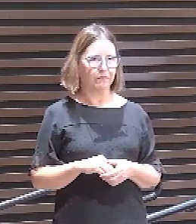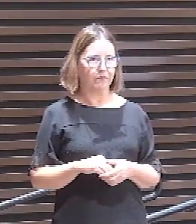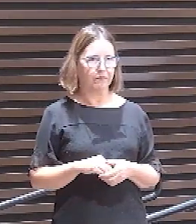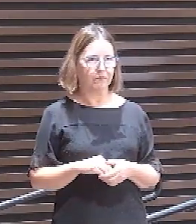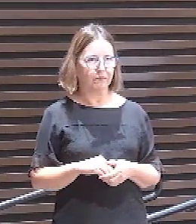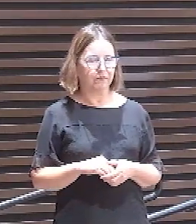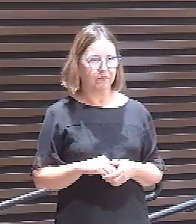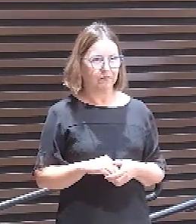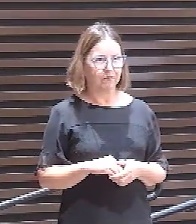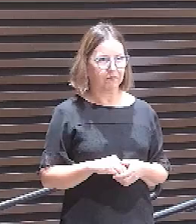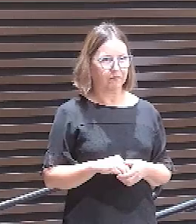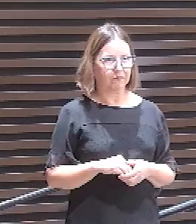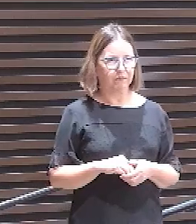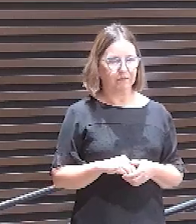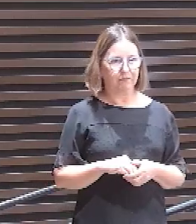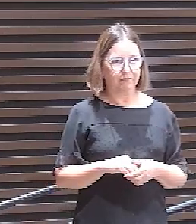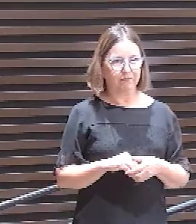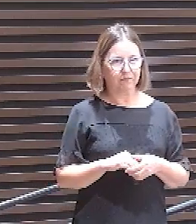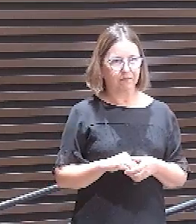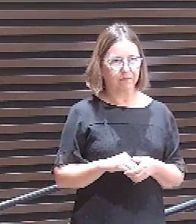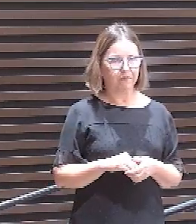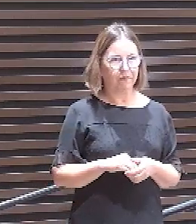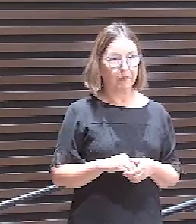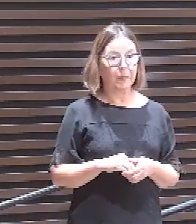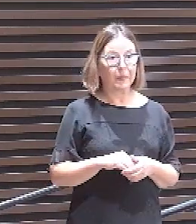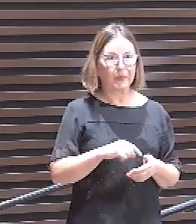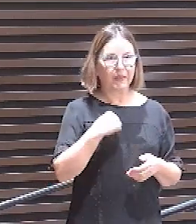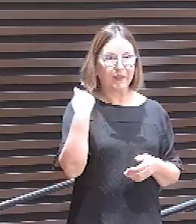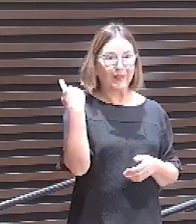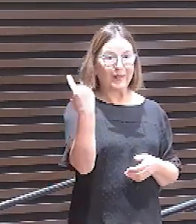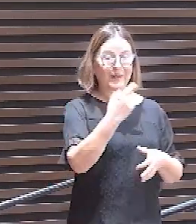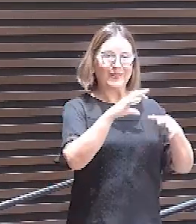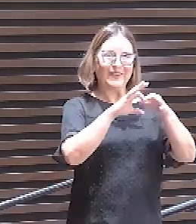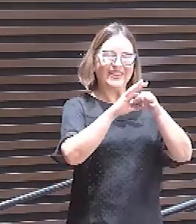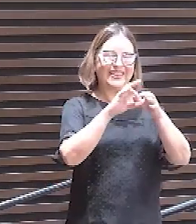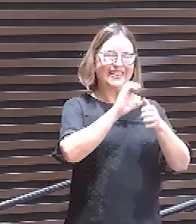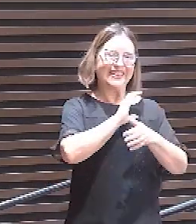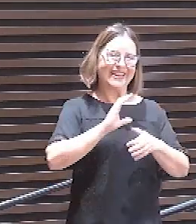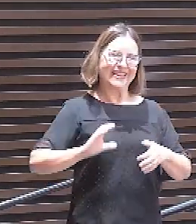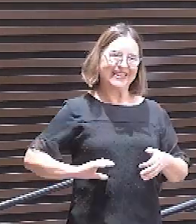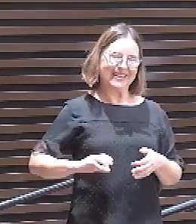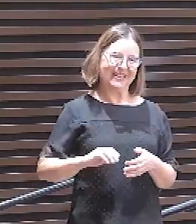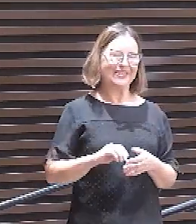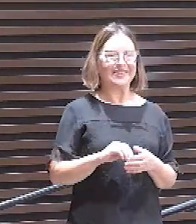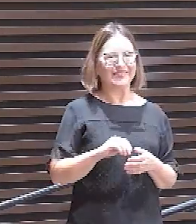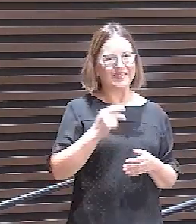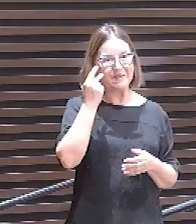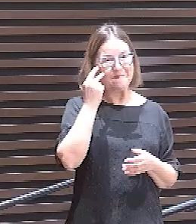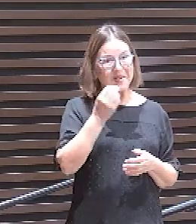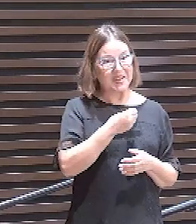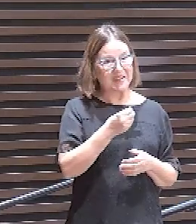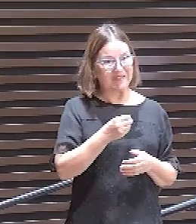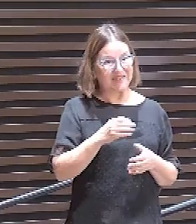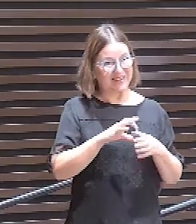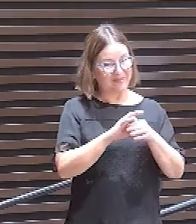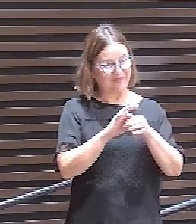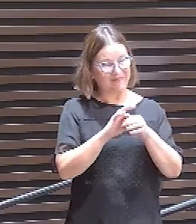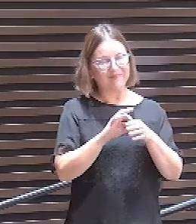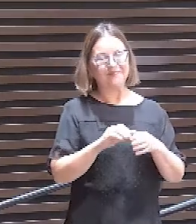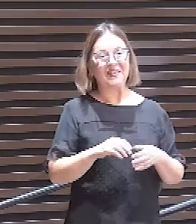Nós fomos unidos a Cristo para viver de Cristo, por Cristo e para Cristo. A verdadeira santificação